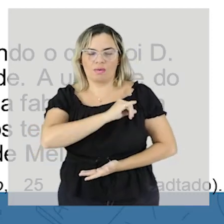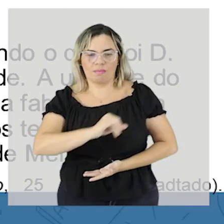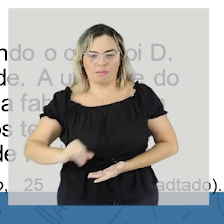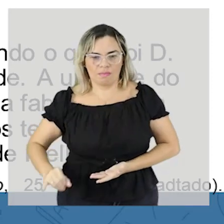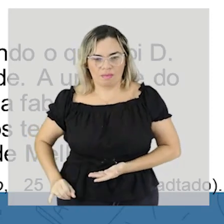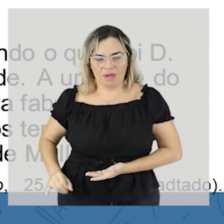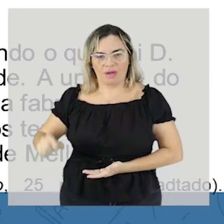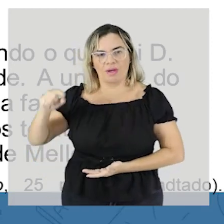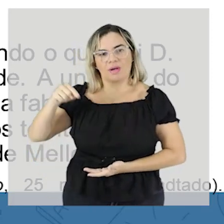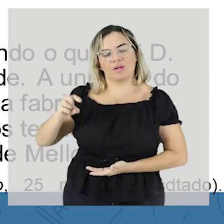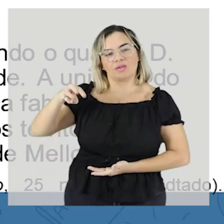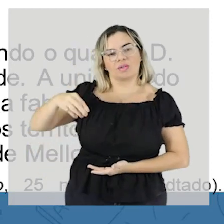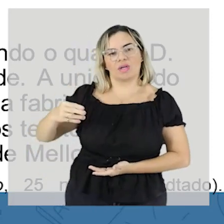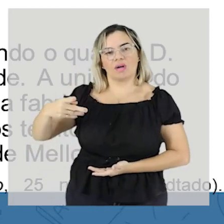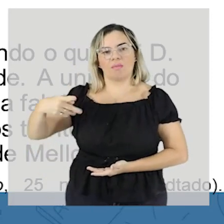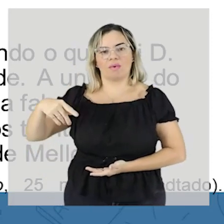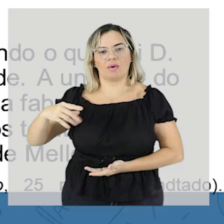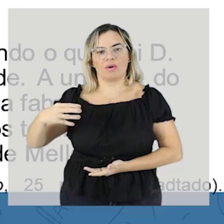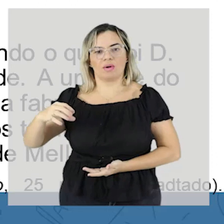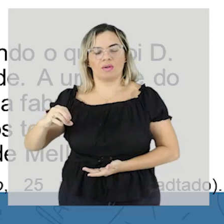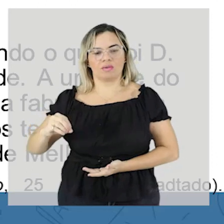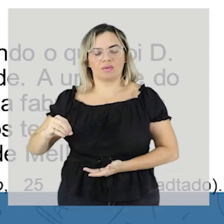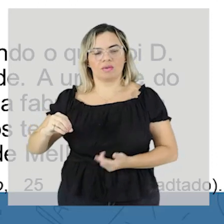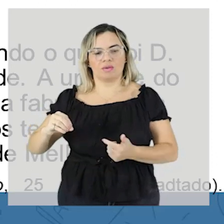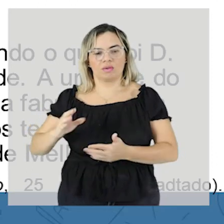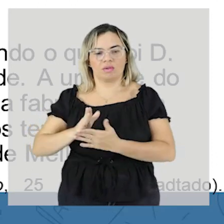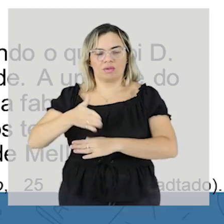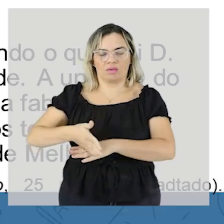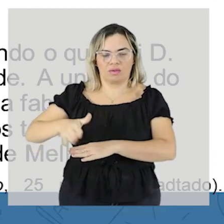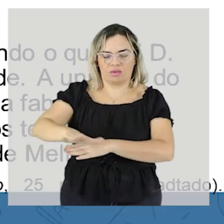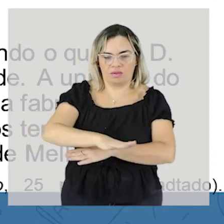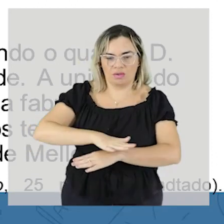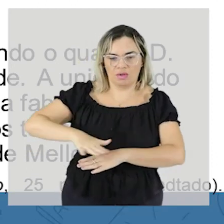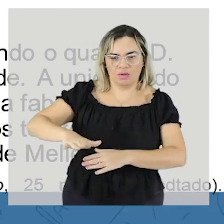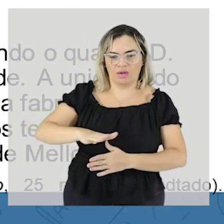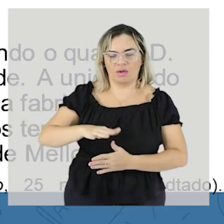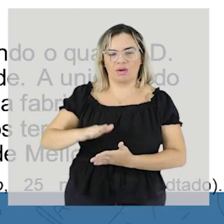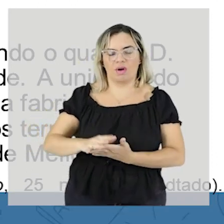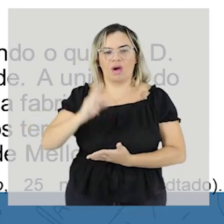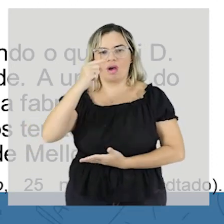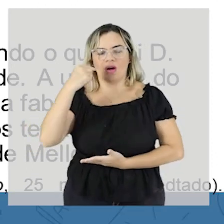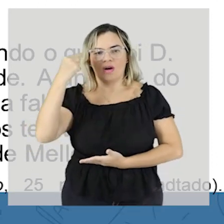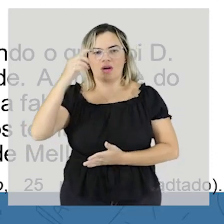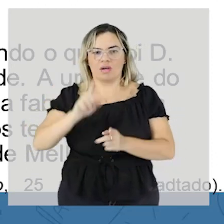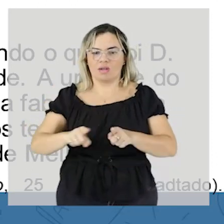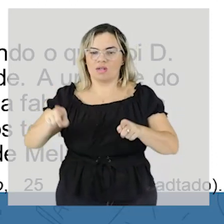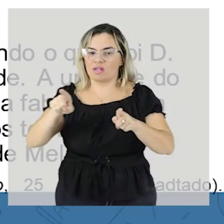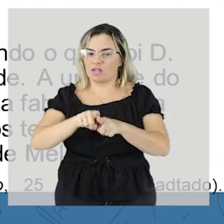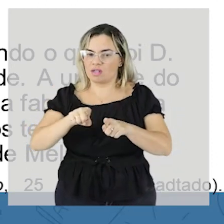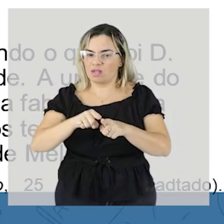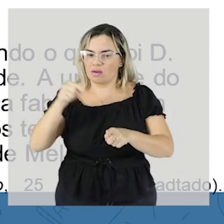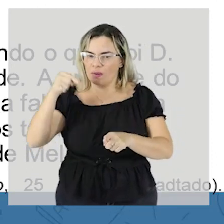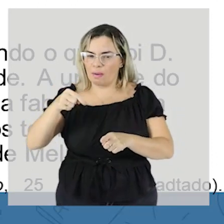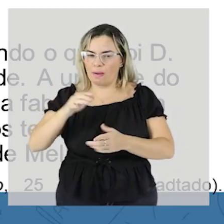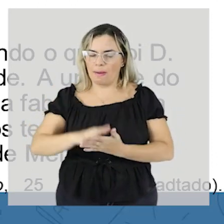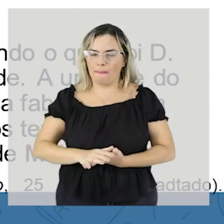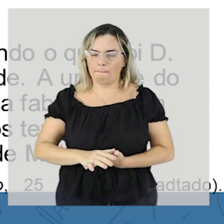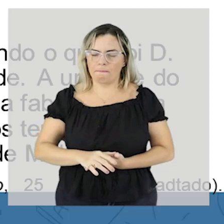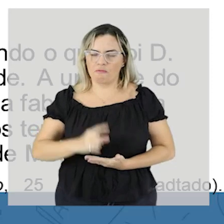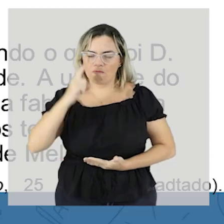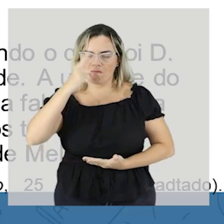invadindo a Espanha e ameaçou invadir Portugal, porque Portugal, através de D. João VI, na ocasião,